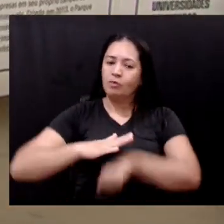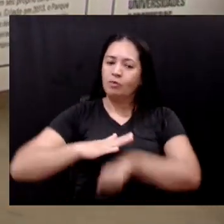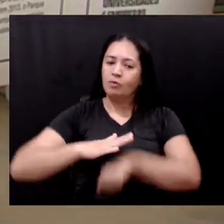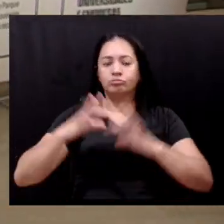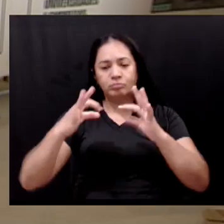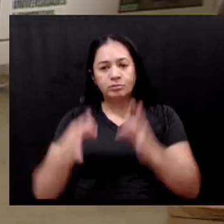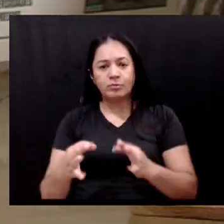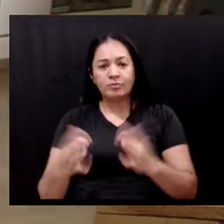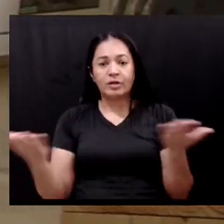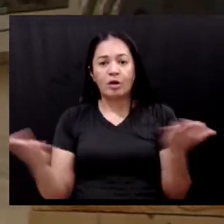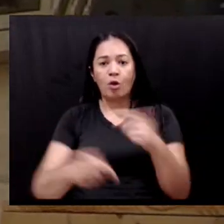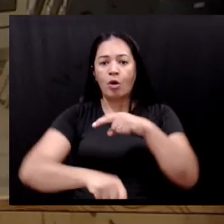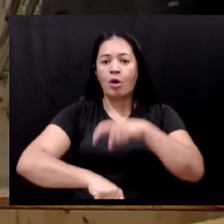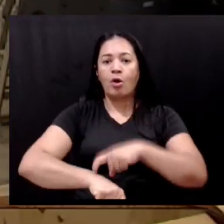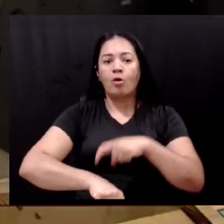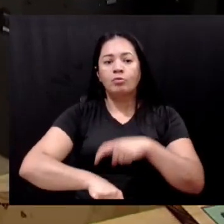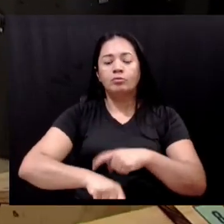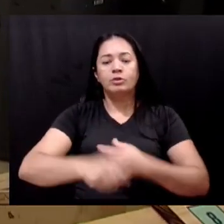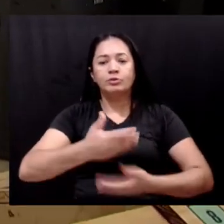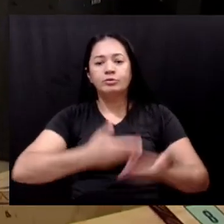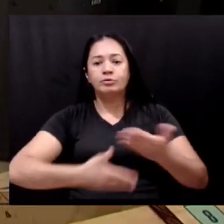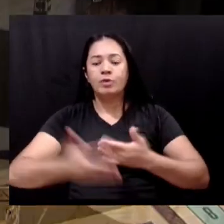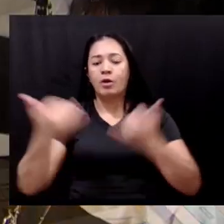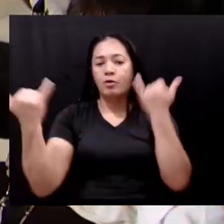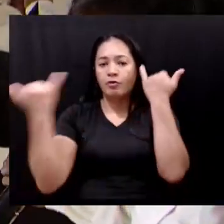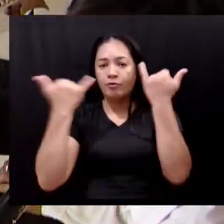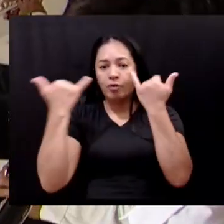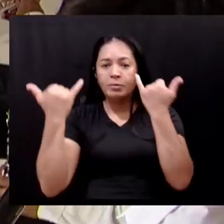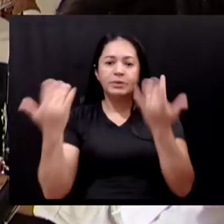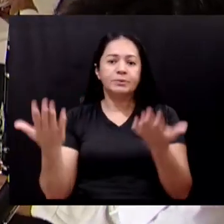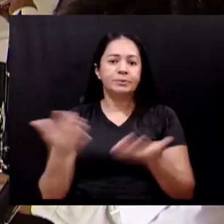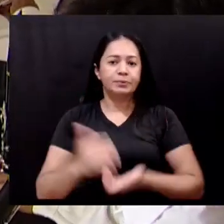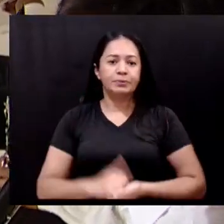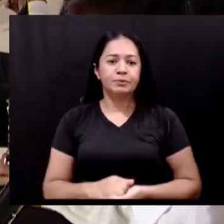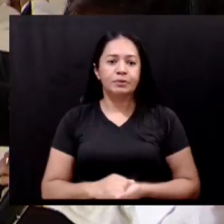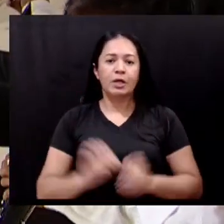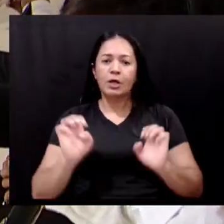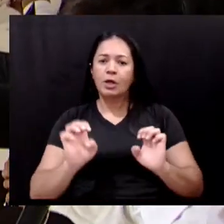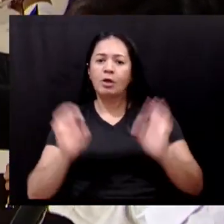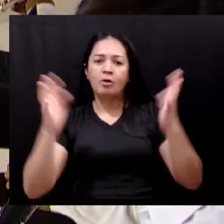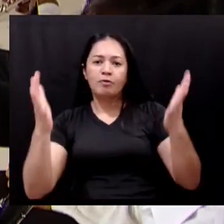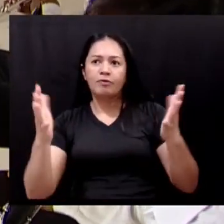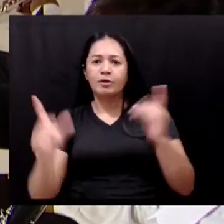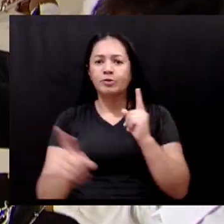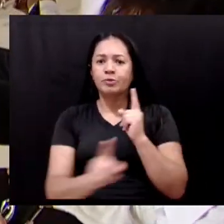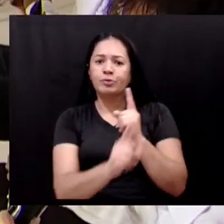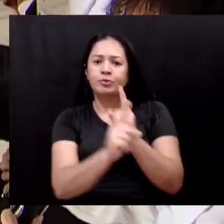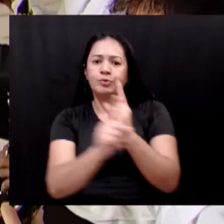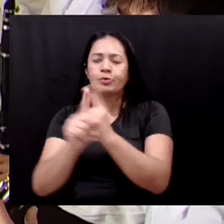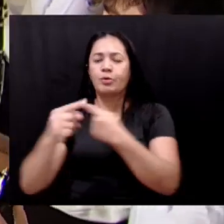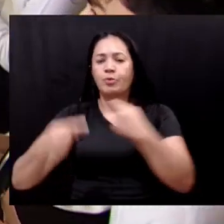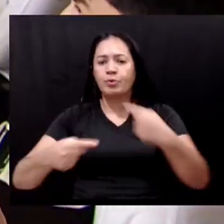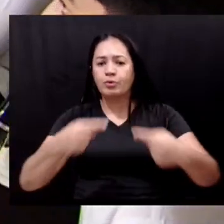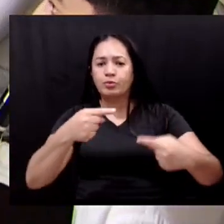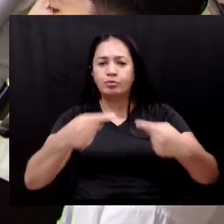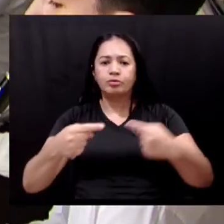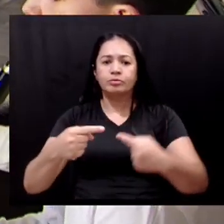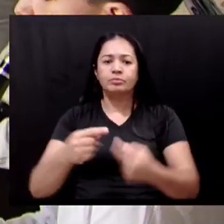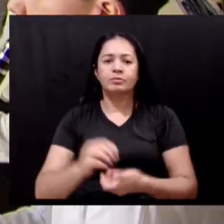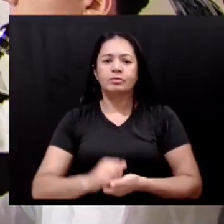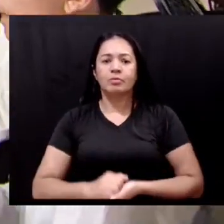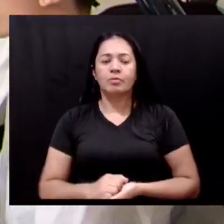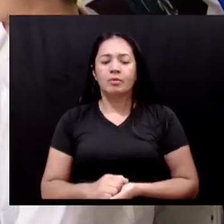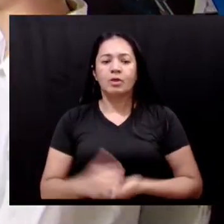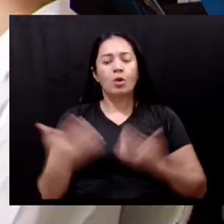há essas trocas de informação, né? Nesses eventos, nesses encontros, nos debates. Hoje pela manhã